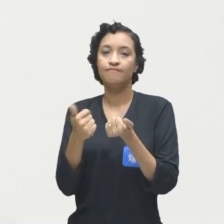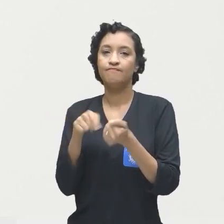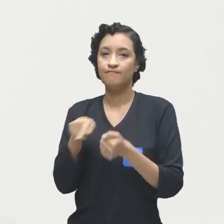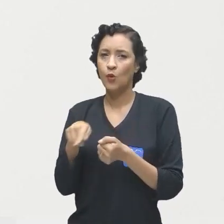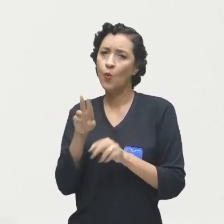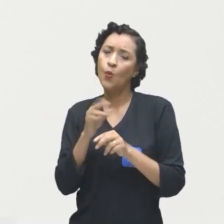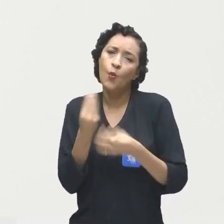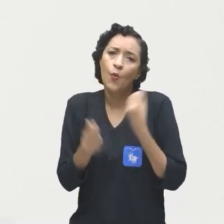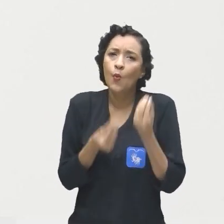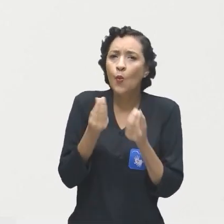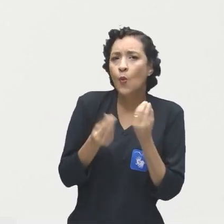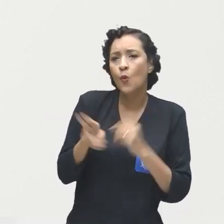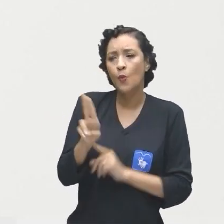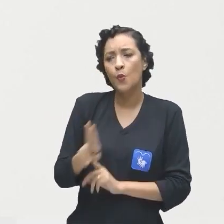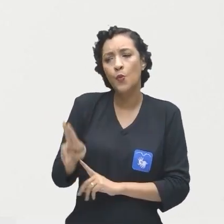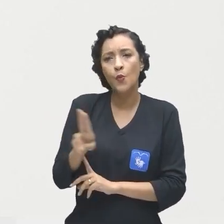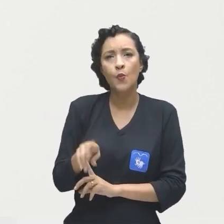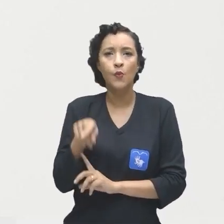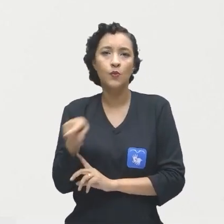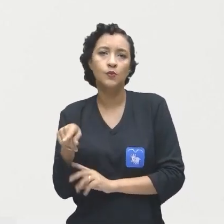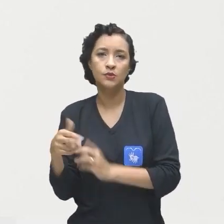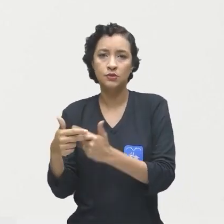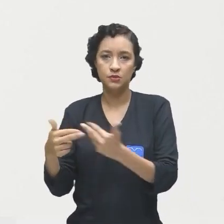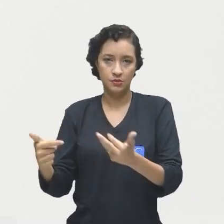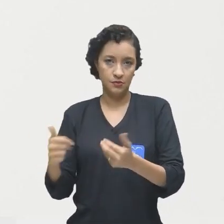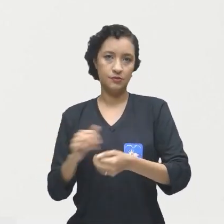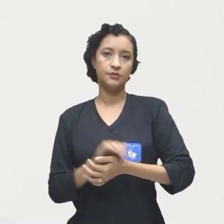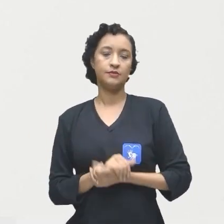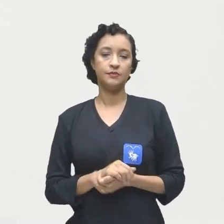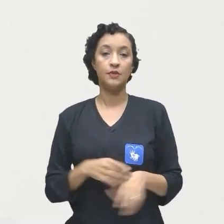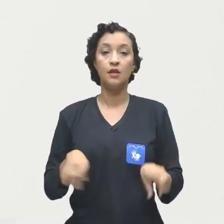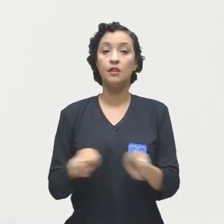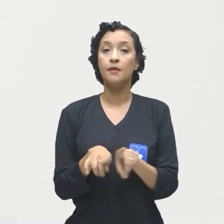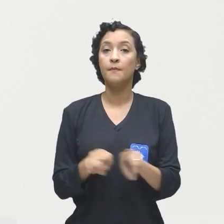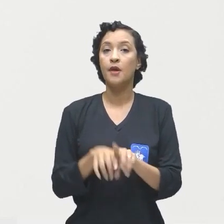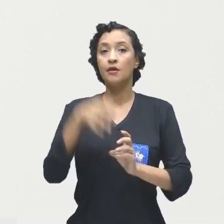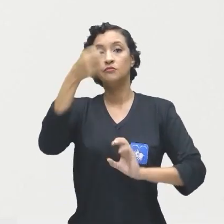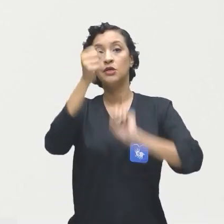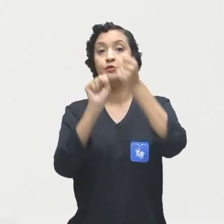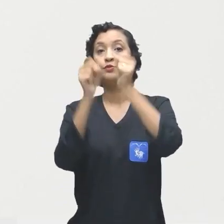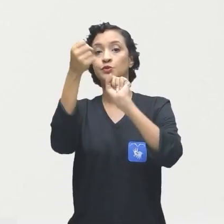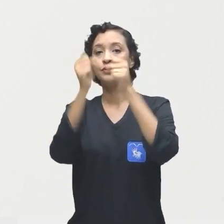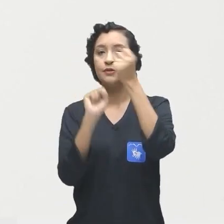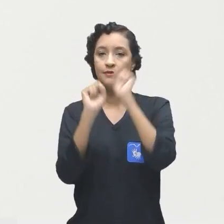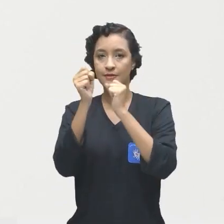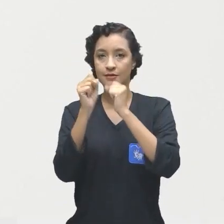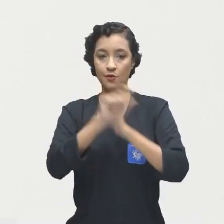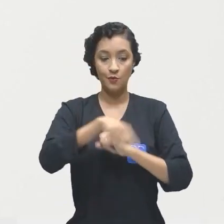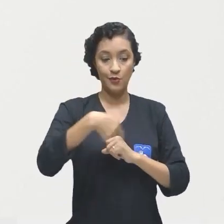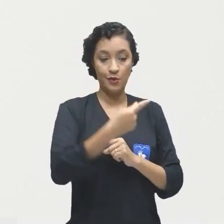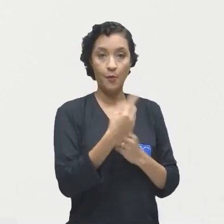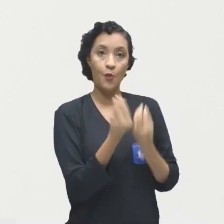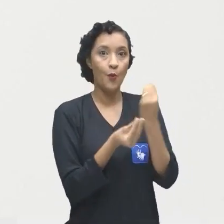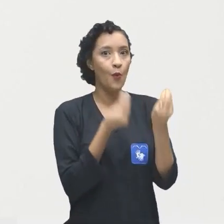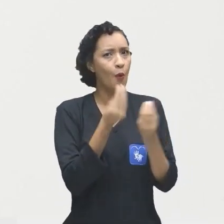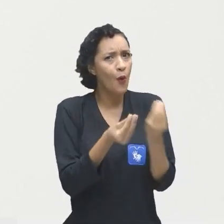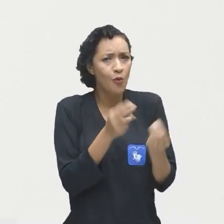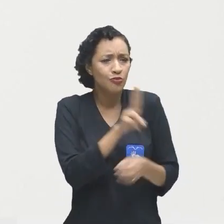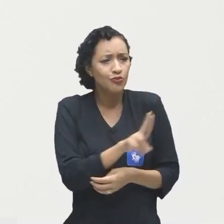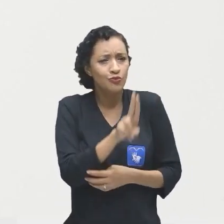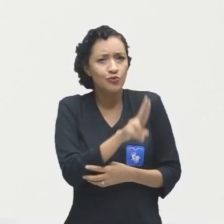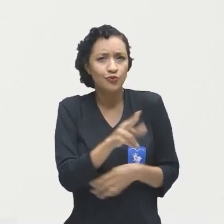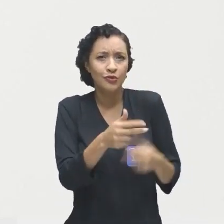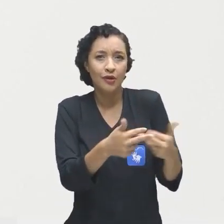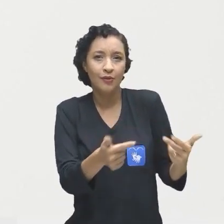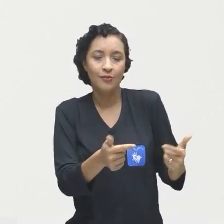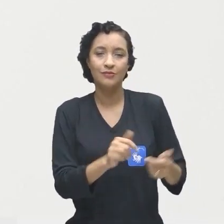recursos naturais, muito bem. A industrialização e utilização dos produtos, como você vai ver agora. A